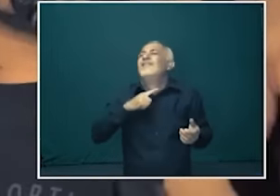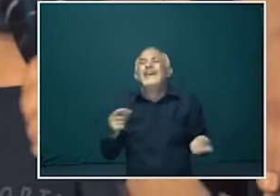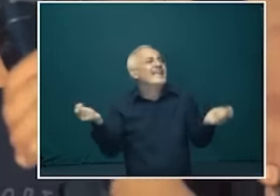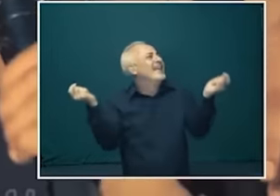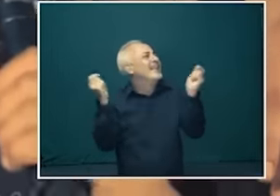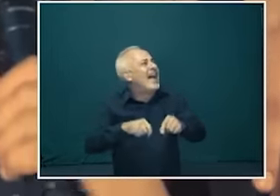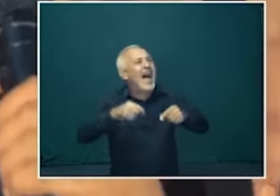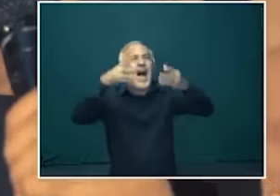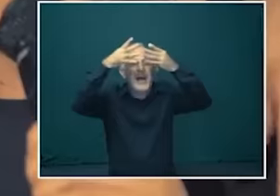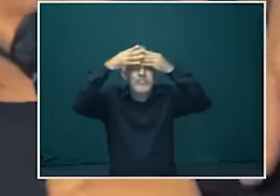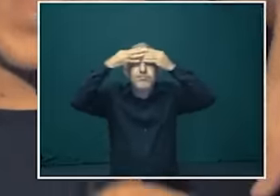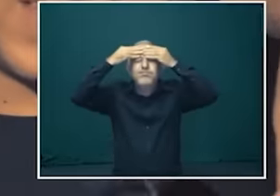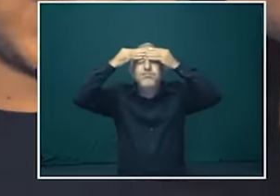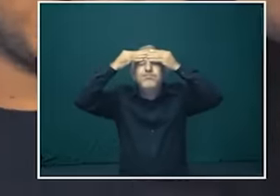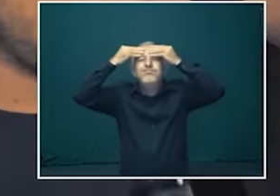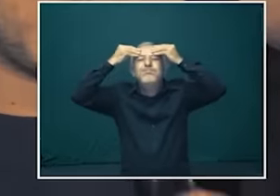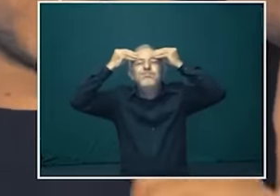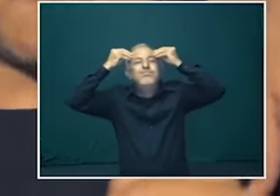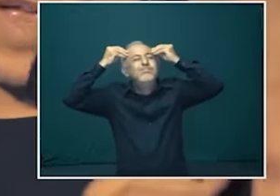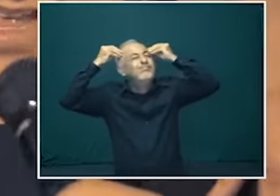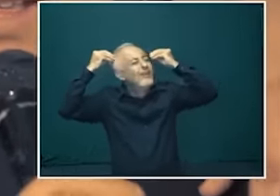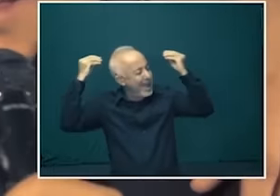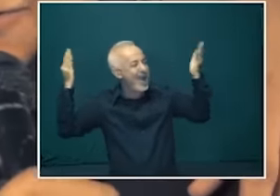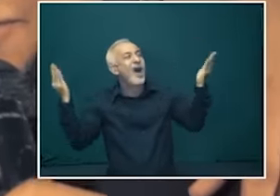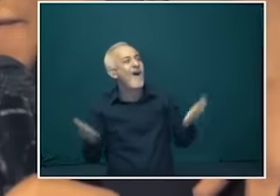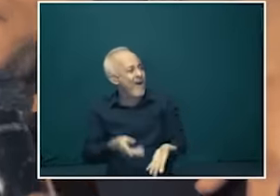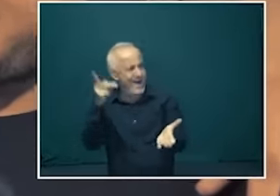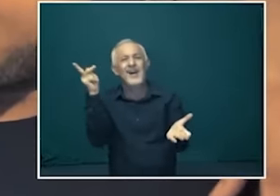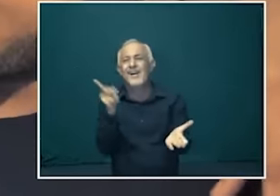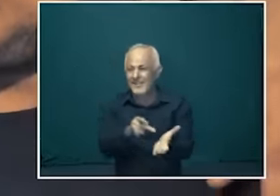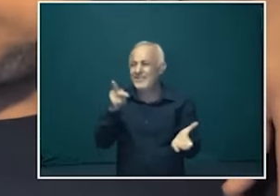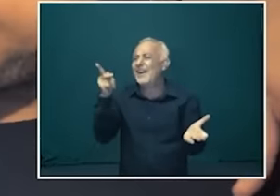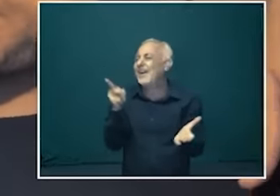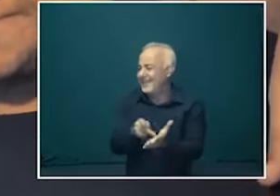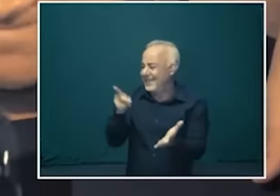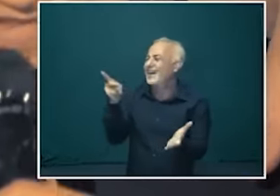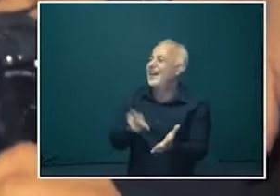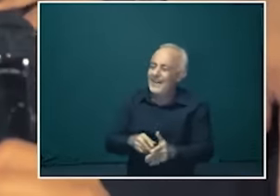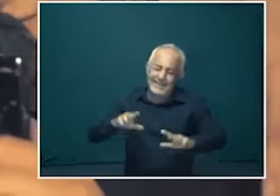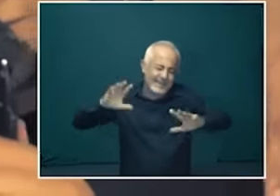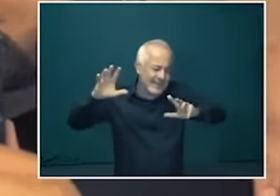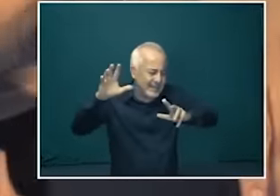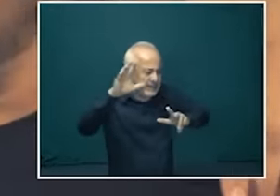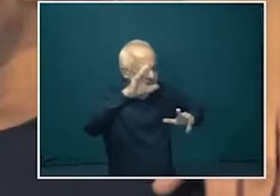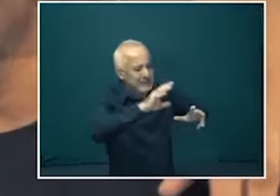te apagar da minha mente, apagaria agora.